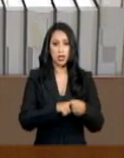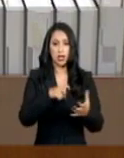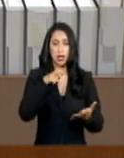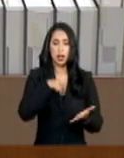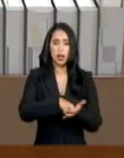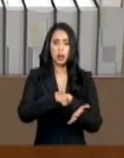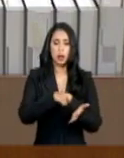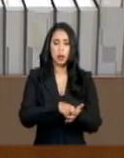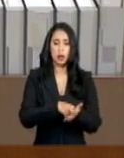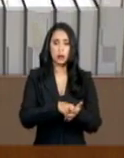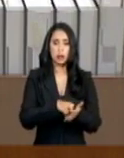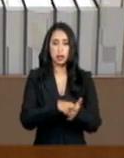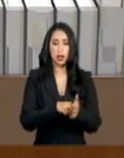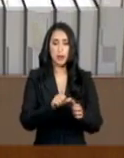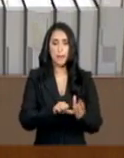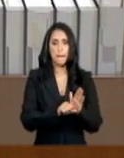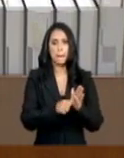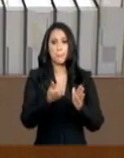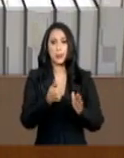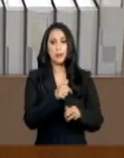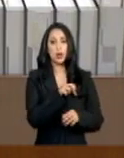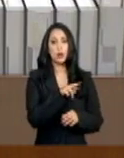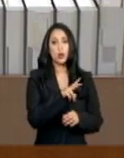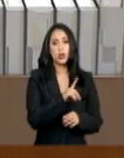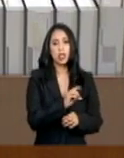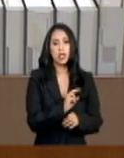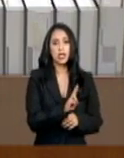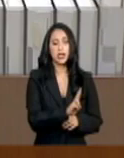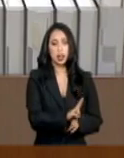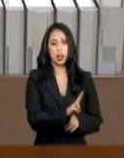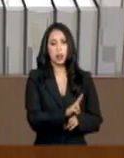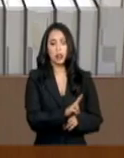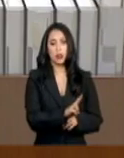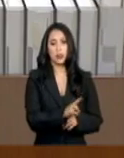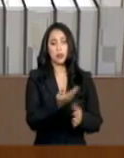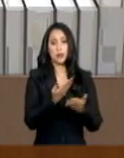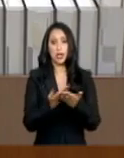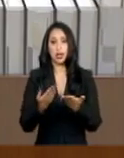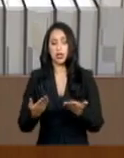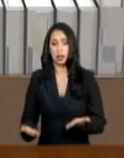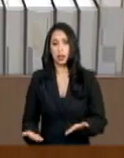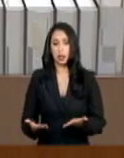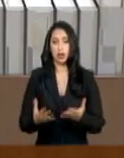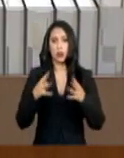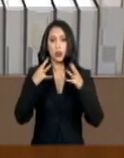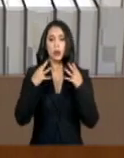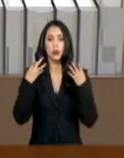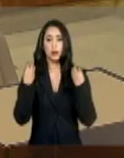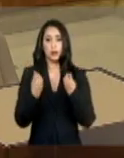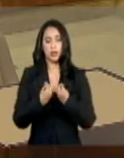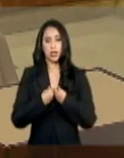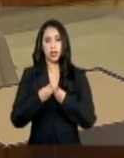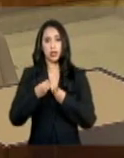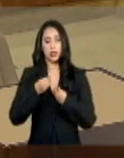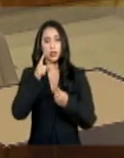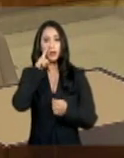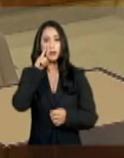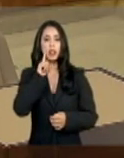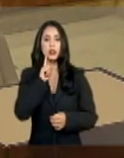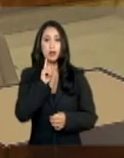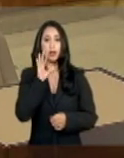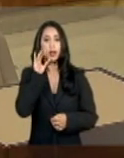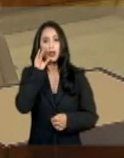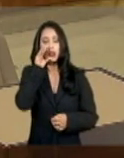de primeiro grau vencidos os ministros marco aurélio e celso de